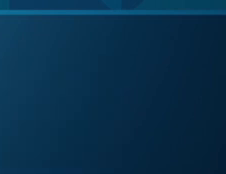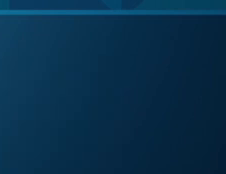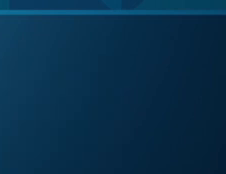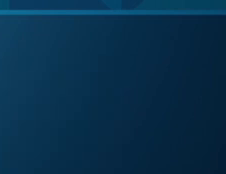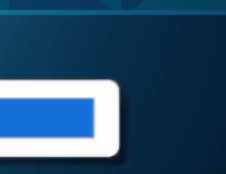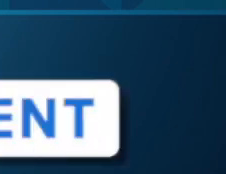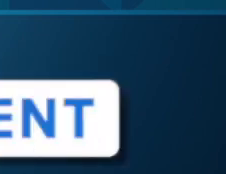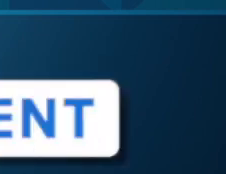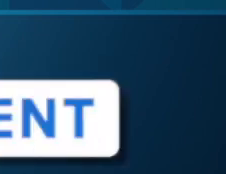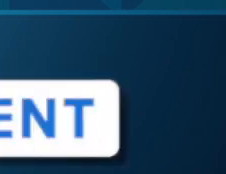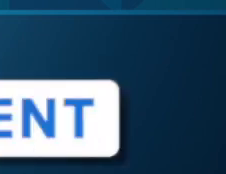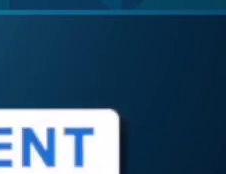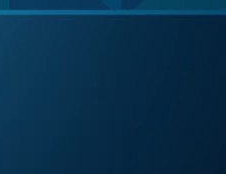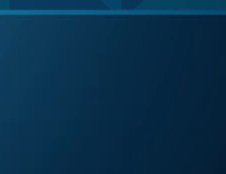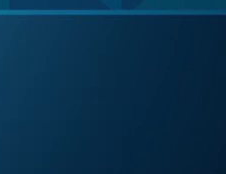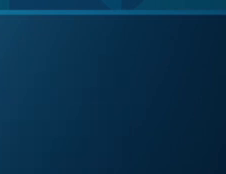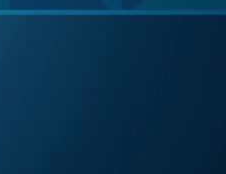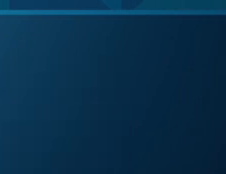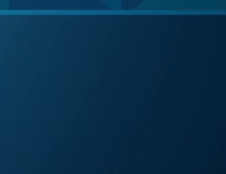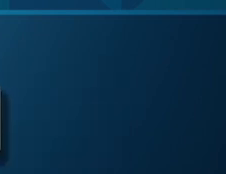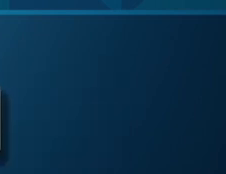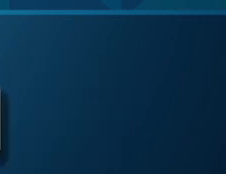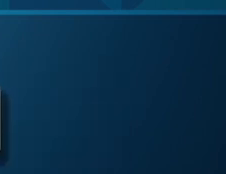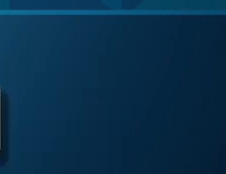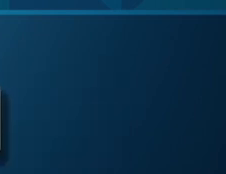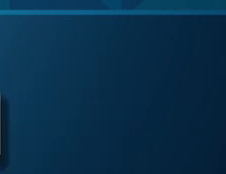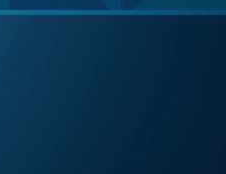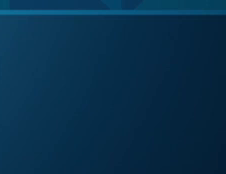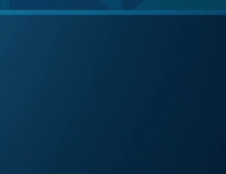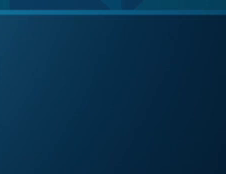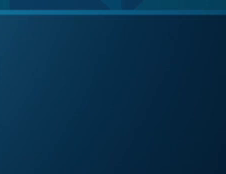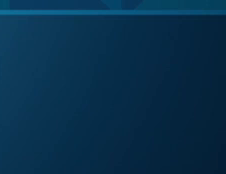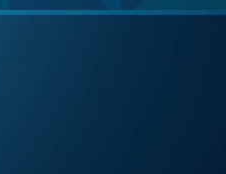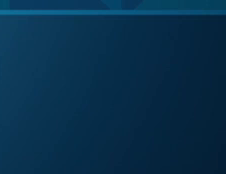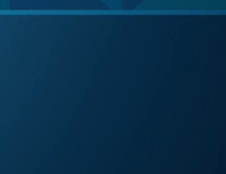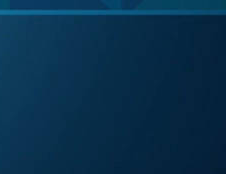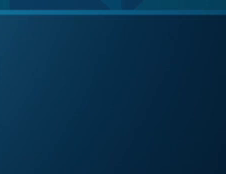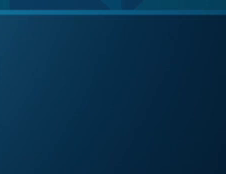notificação. Fo comentário, não faz tutan, va media social, siraseluk.